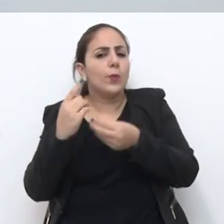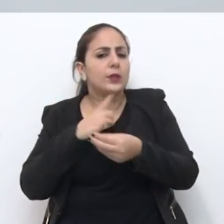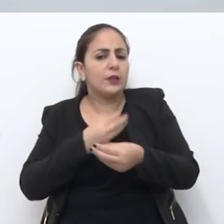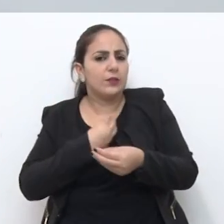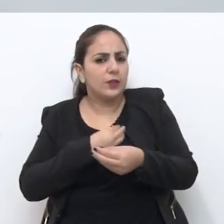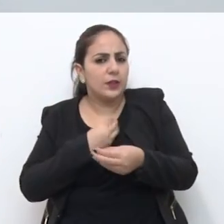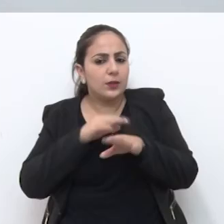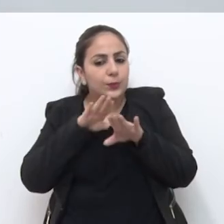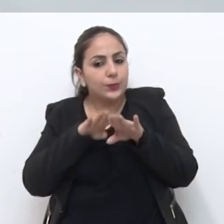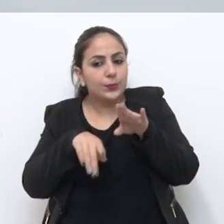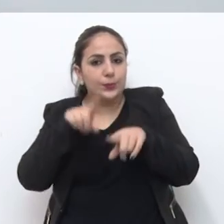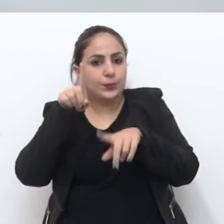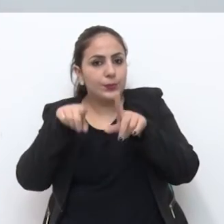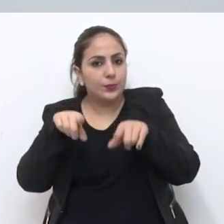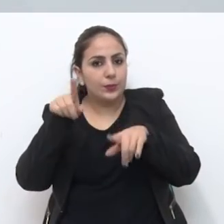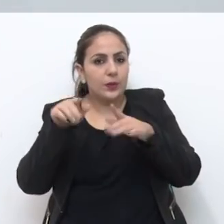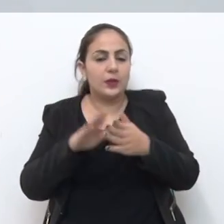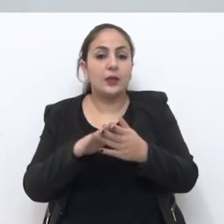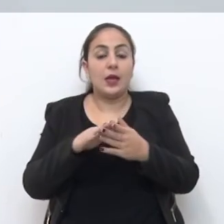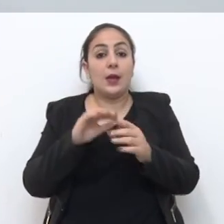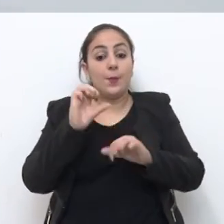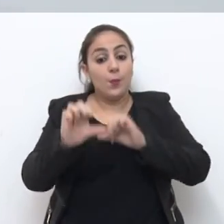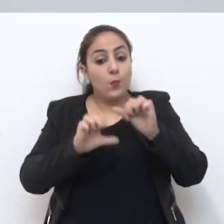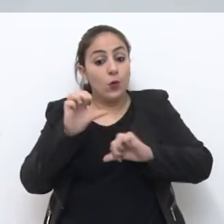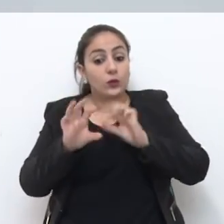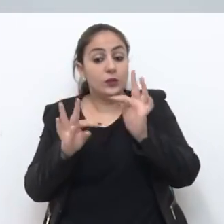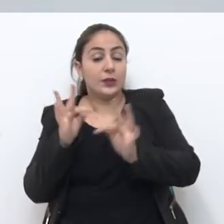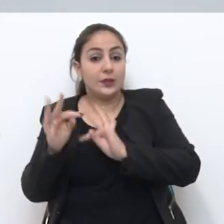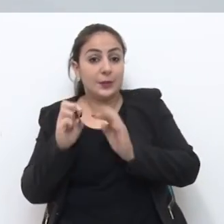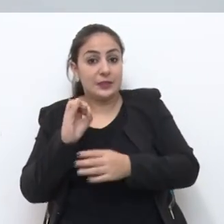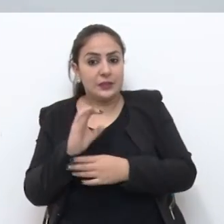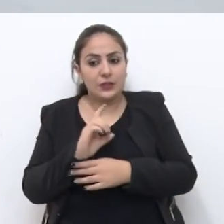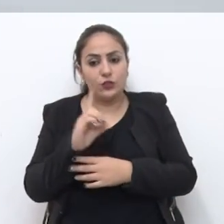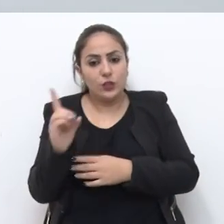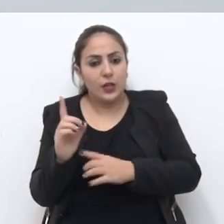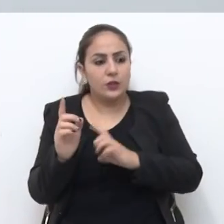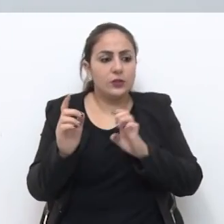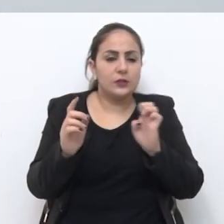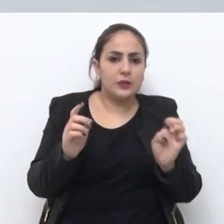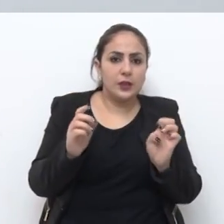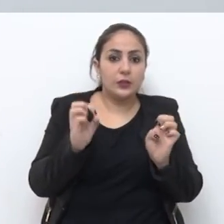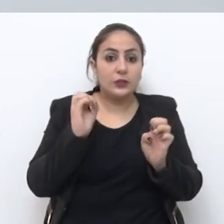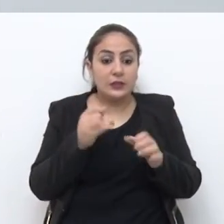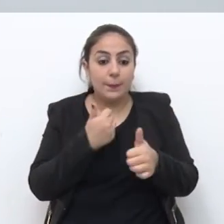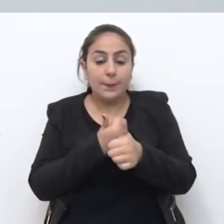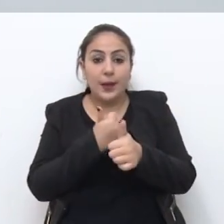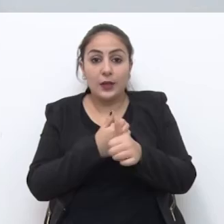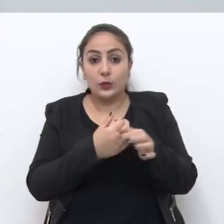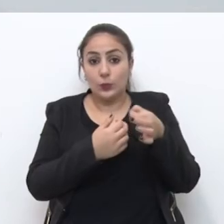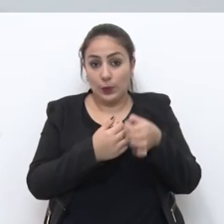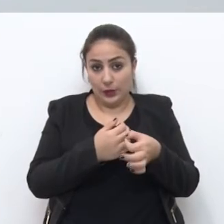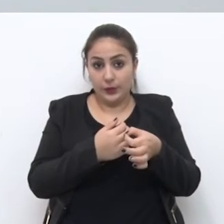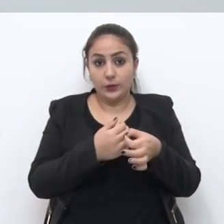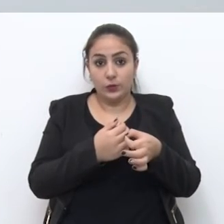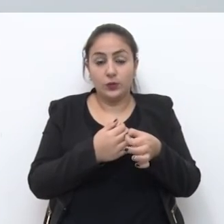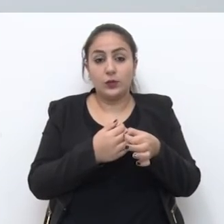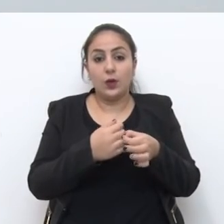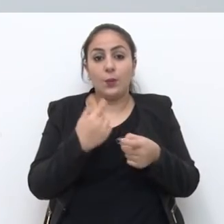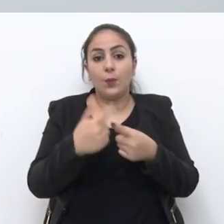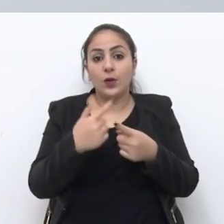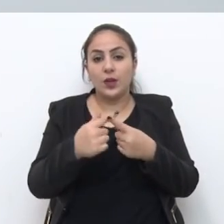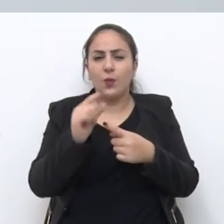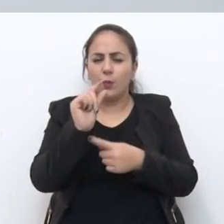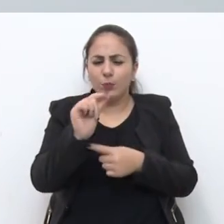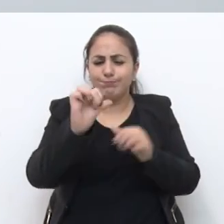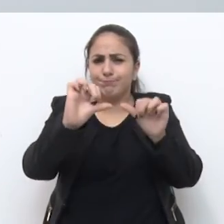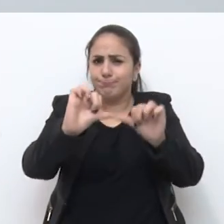intestino, né, porque muda um pouquinho o prognóstico do tratamento, se é do lado direito, do lado esquerdo, se é perto do ânus, no reto, isso muda bastante, ele é um